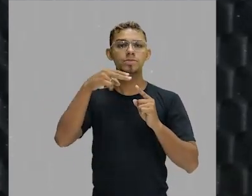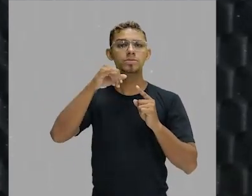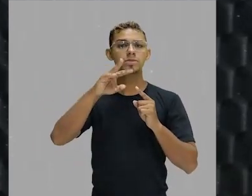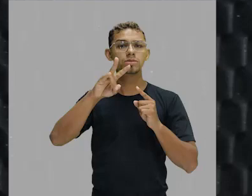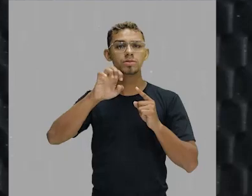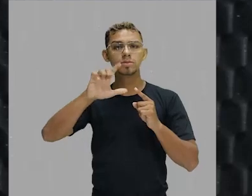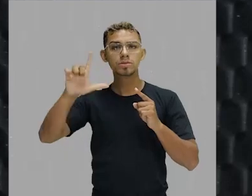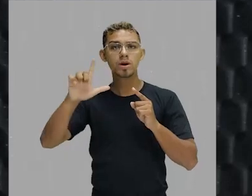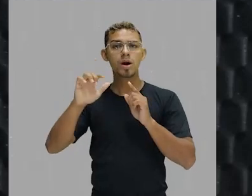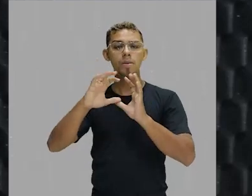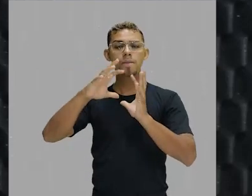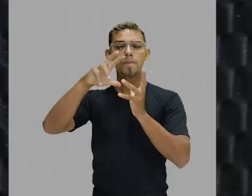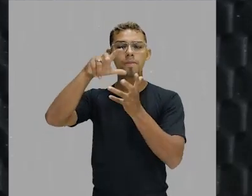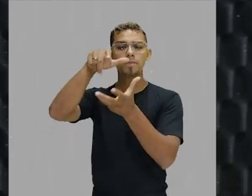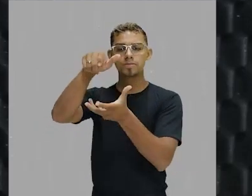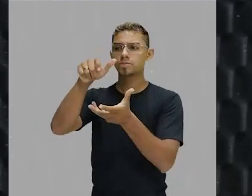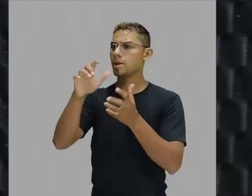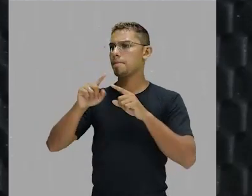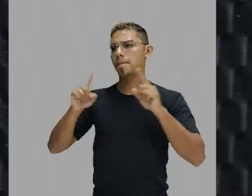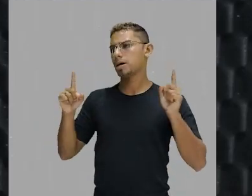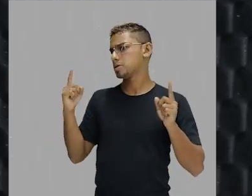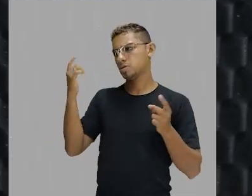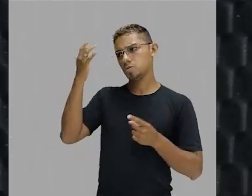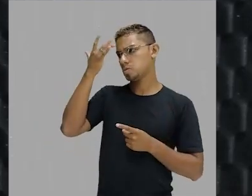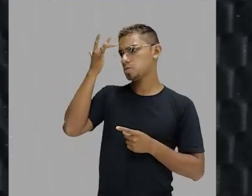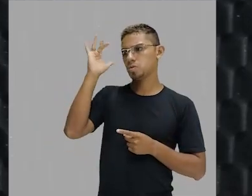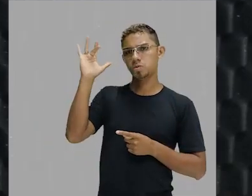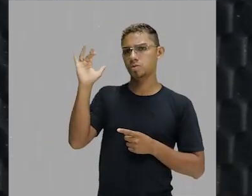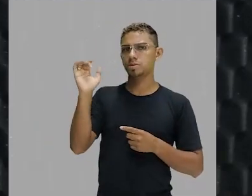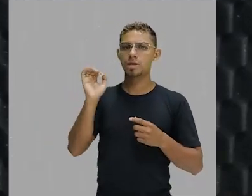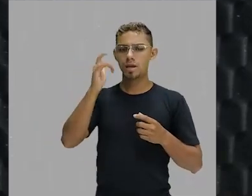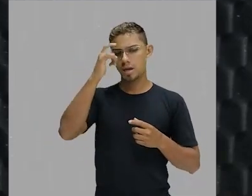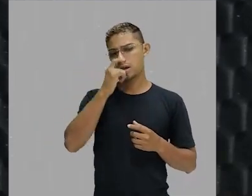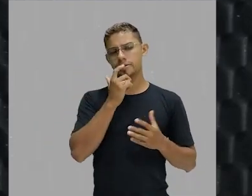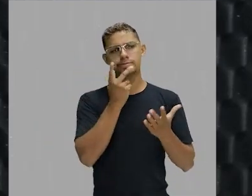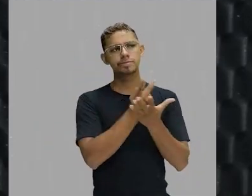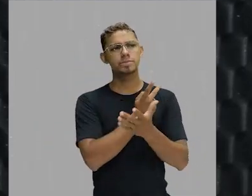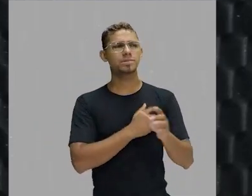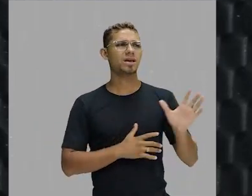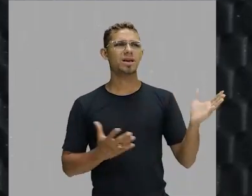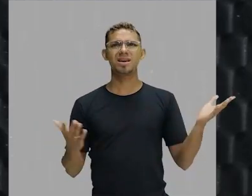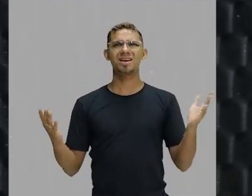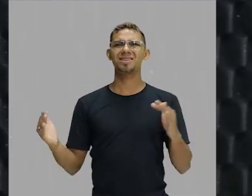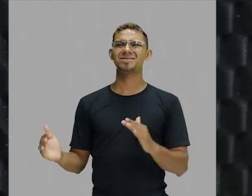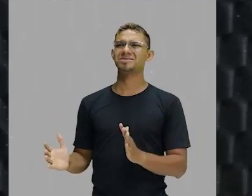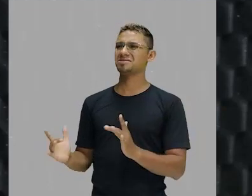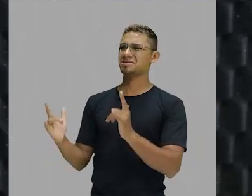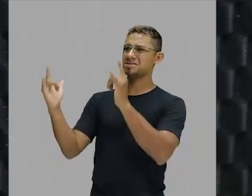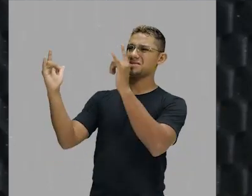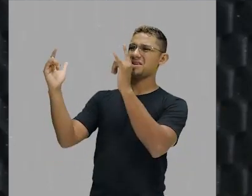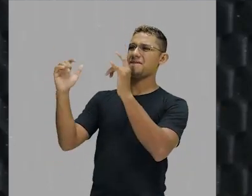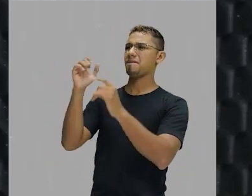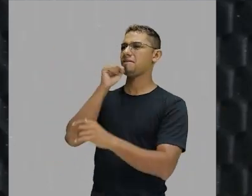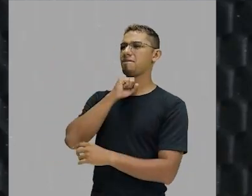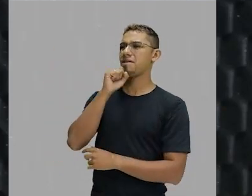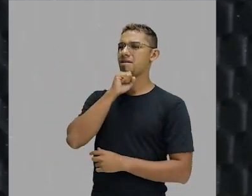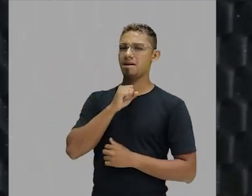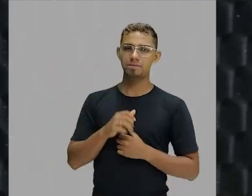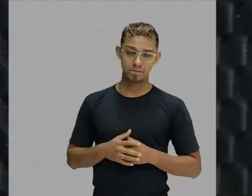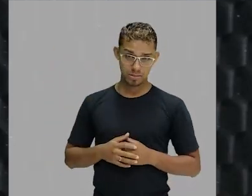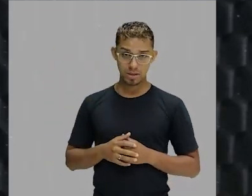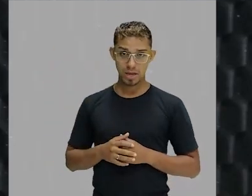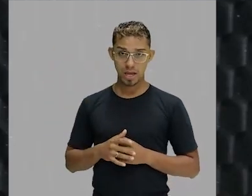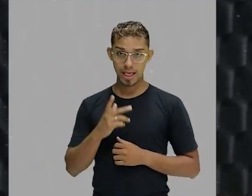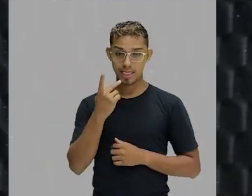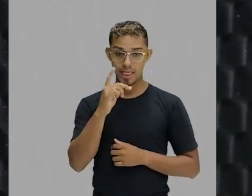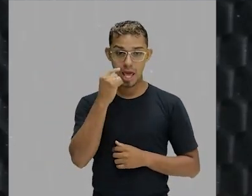mundial. Só que eu não tenho noção e, erroneamente, eu digo assim, professor, ali só tem prédio velho. Prédio velho é o teu olho,